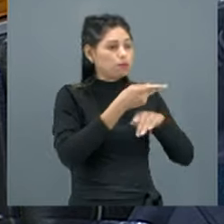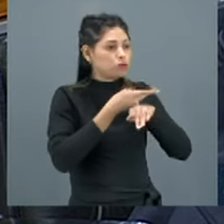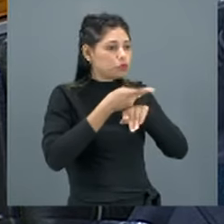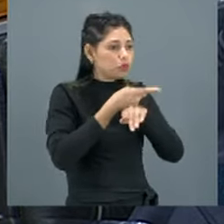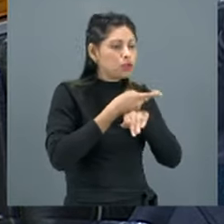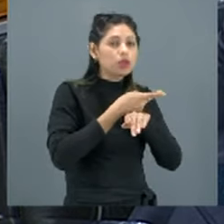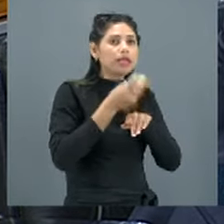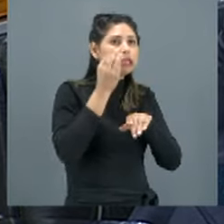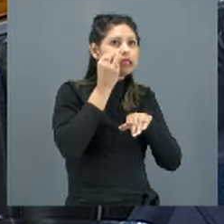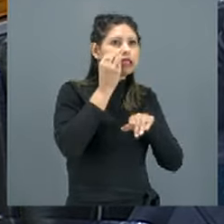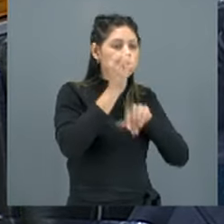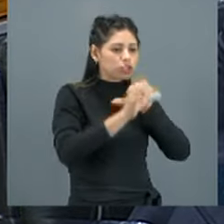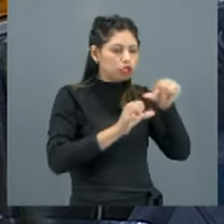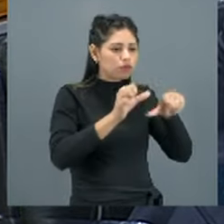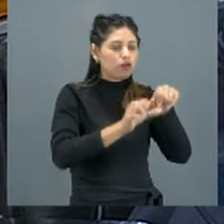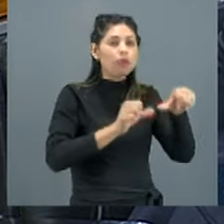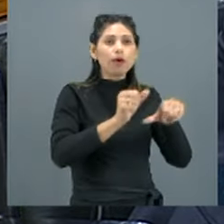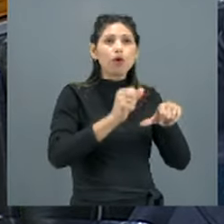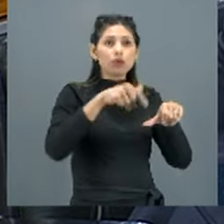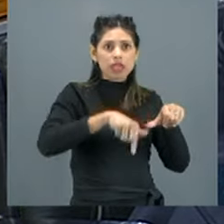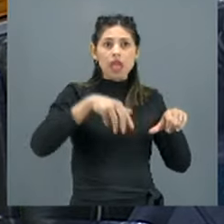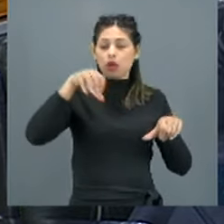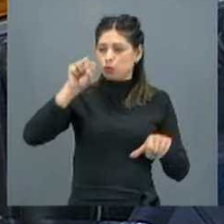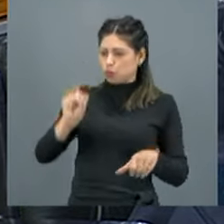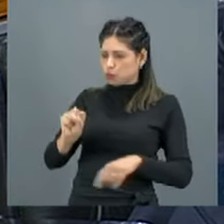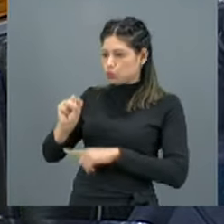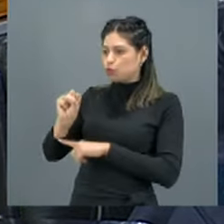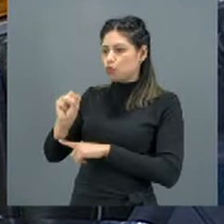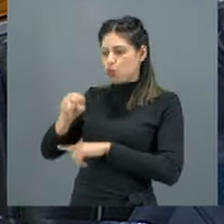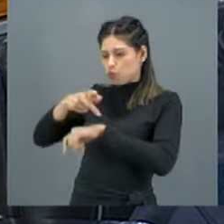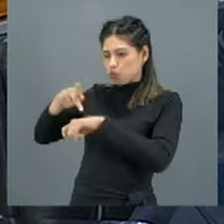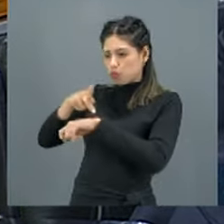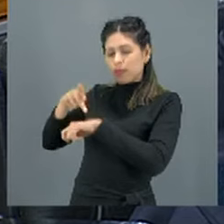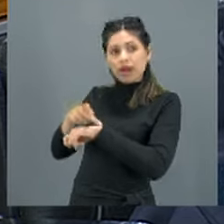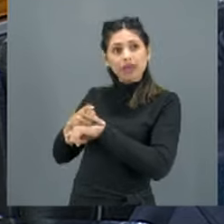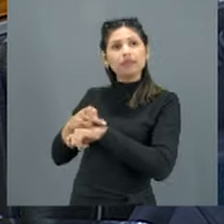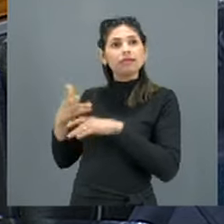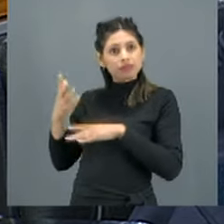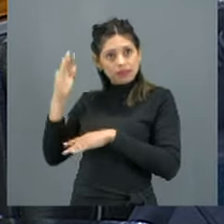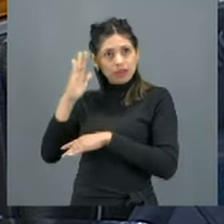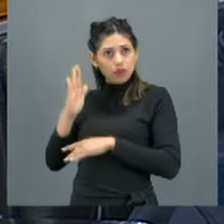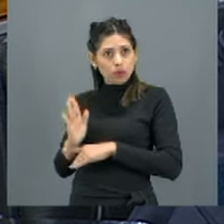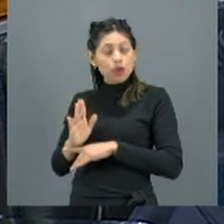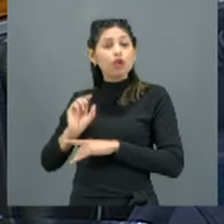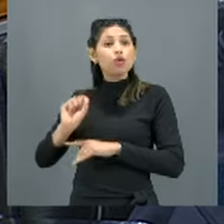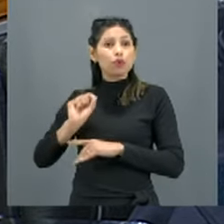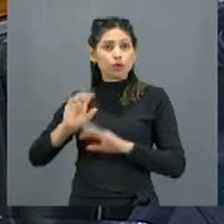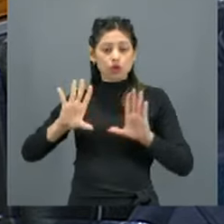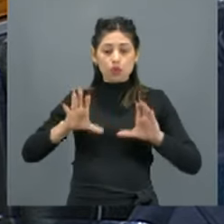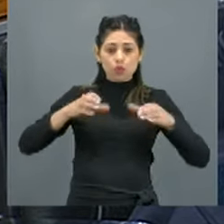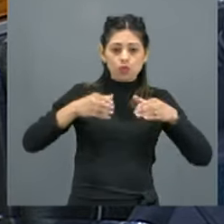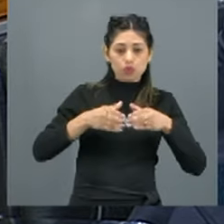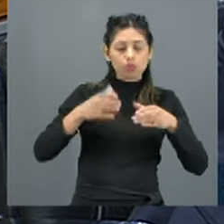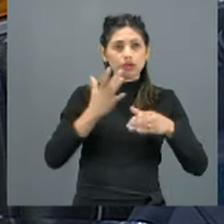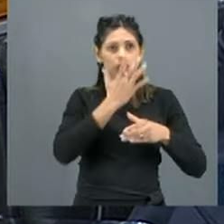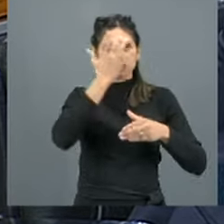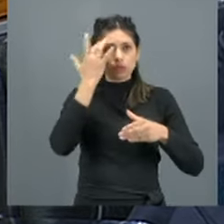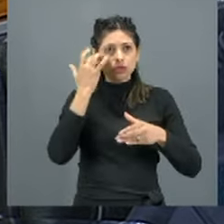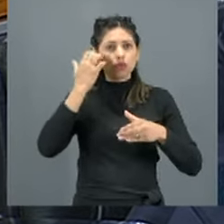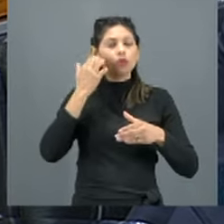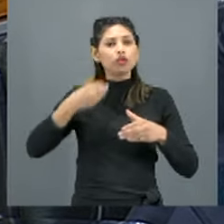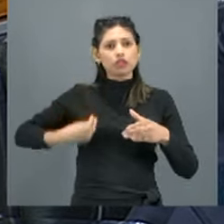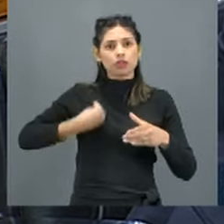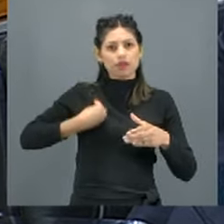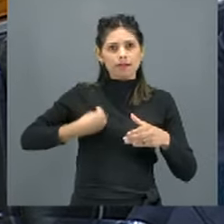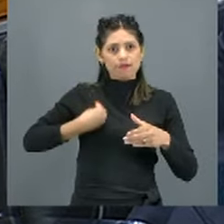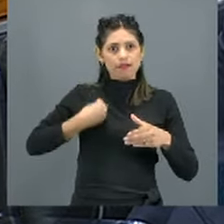aquilo em valor agregado aqui no centro-sul do país, onde gera emprego de qualidade. E a nossa turma lá da Amazônia continua a viver como no